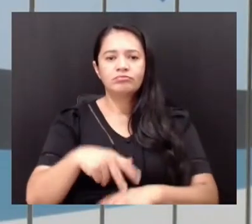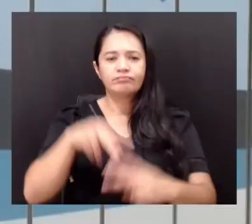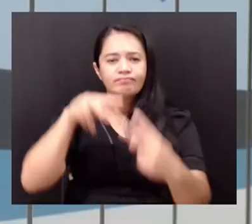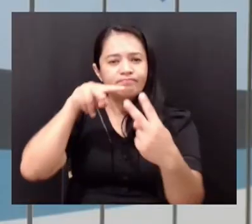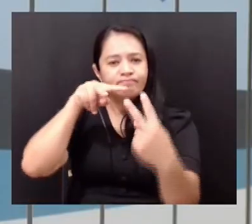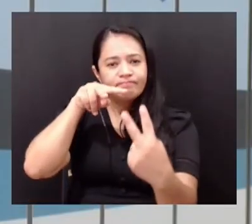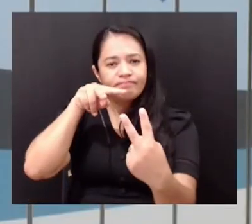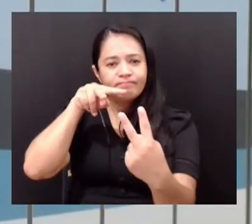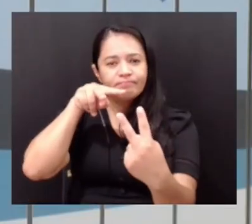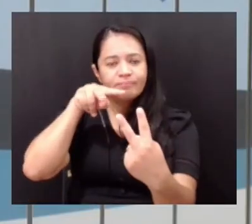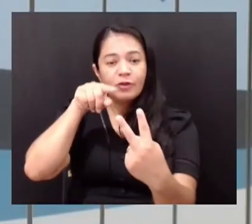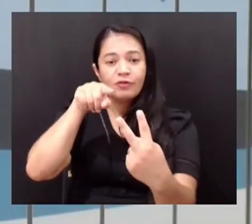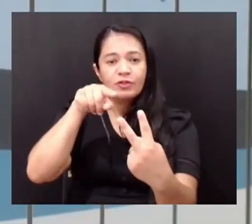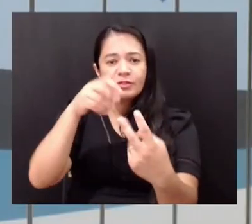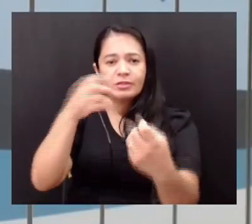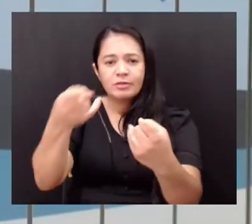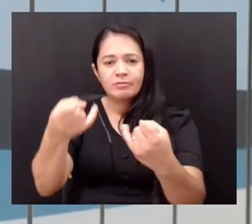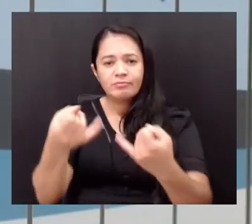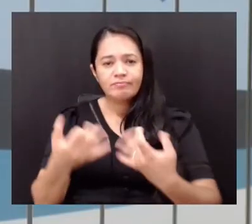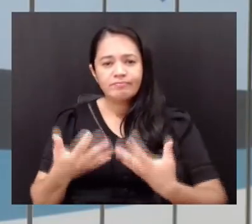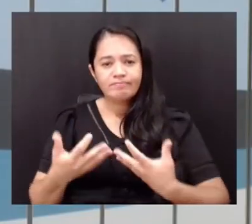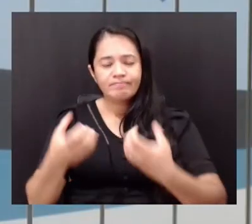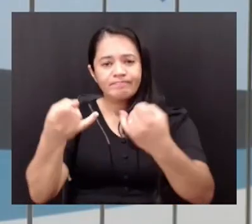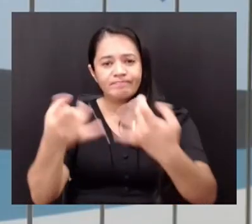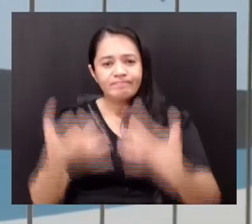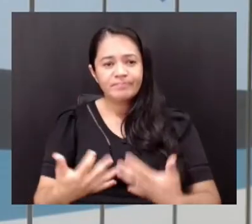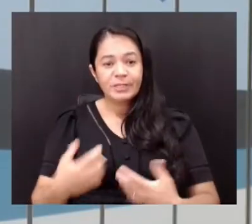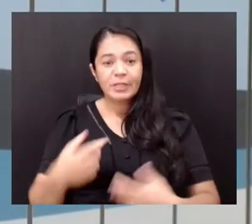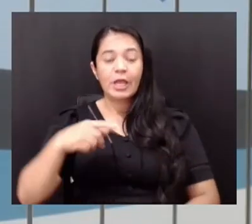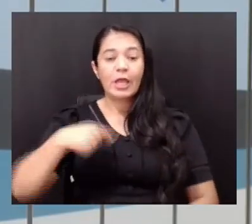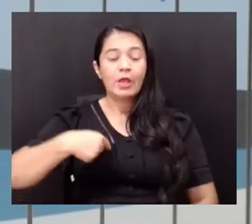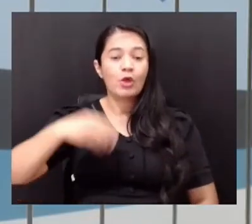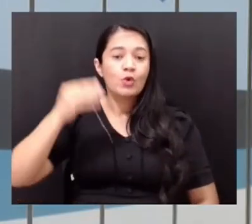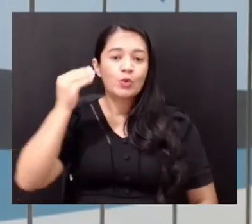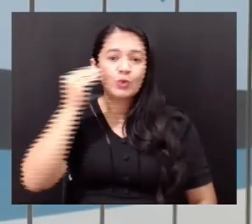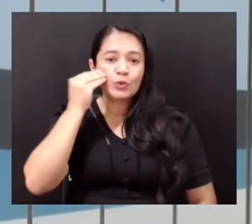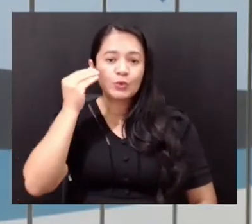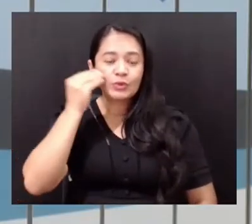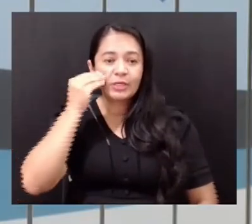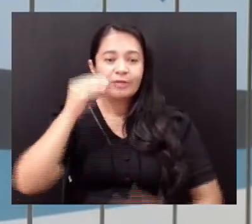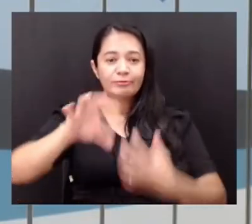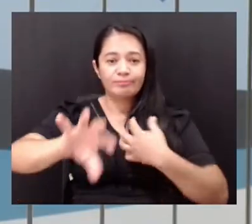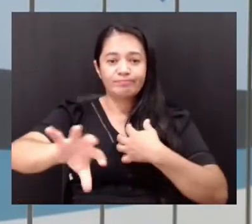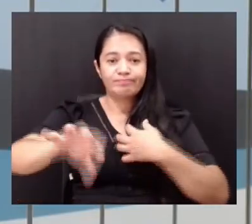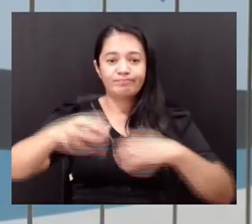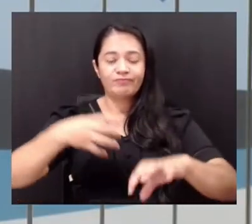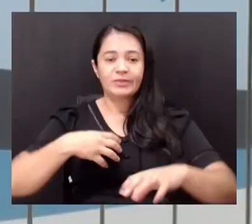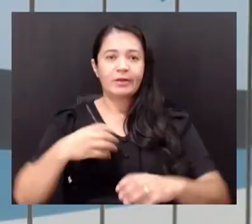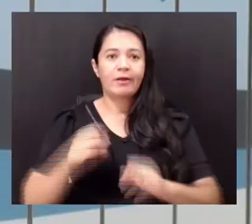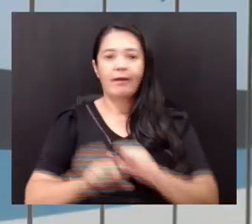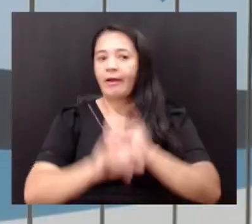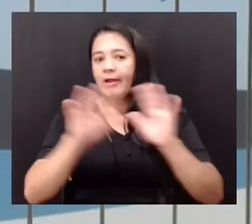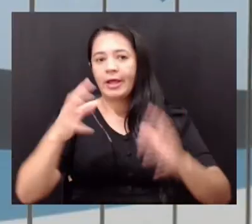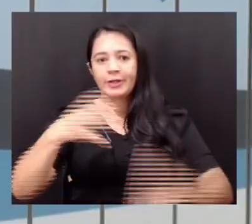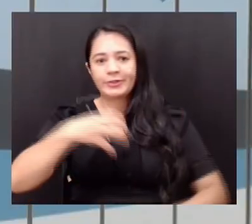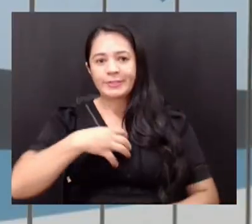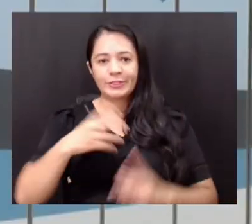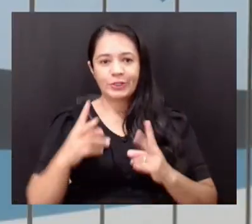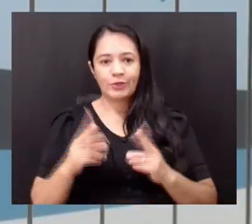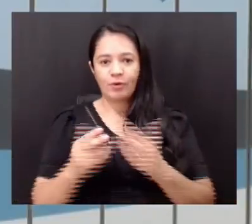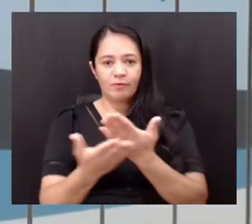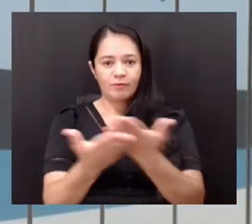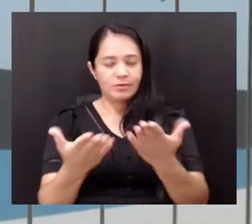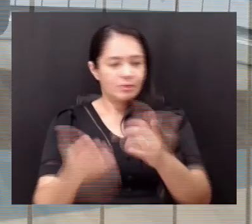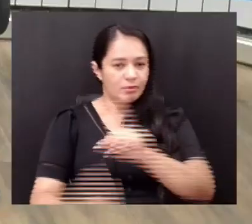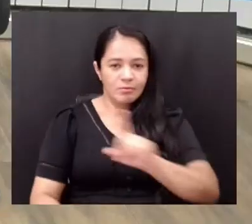ter empatia. Claro que eu nunca vou conseguir sentir exatamente o que você está sentindo, porque eu não sei o